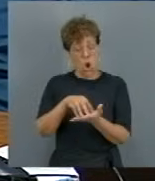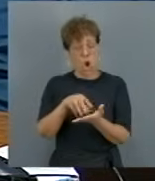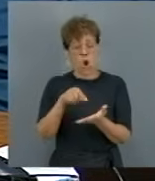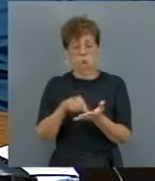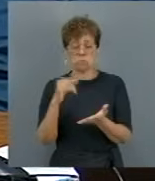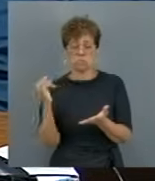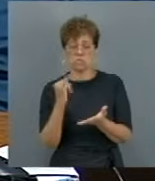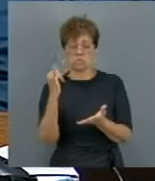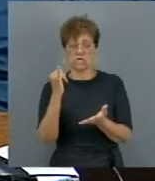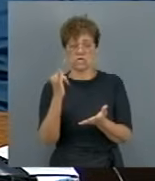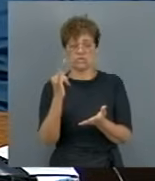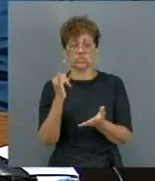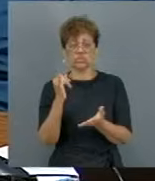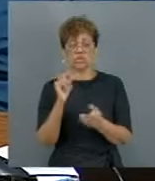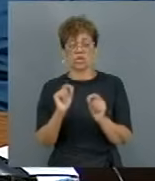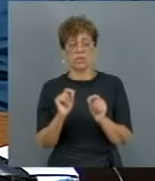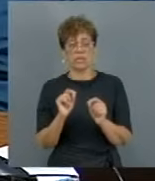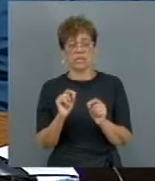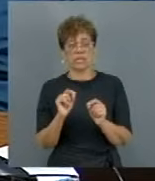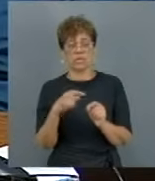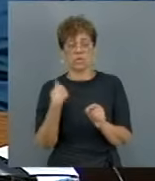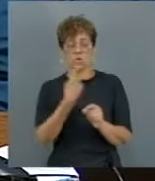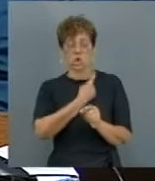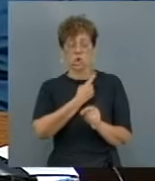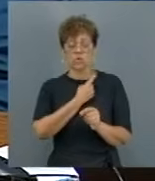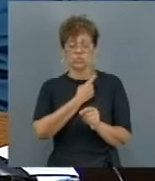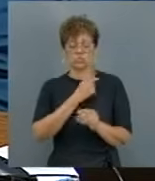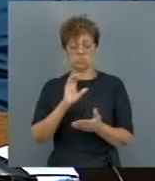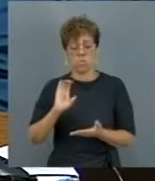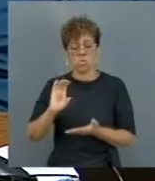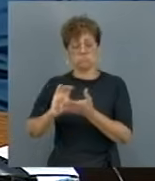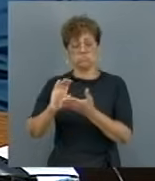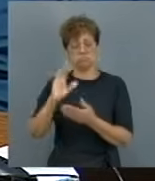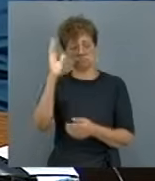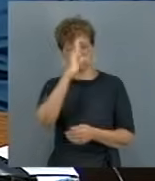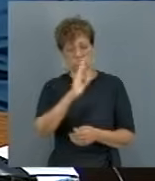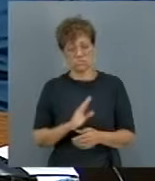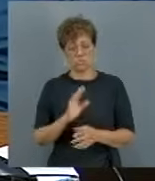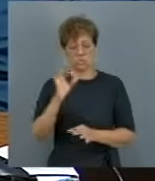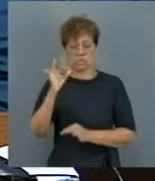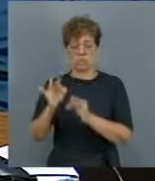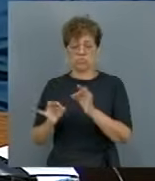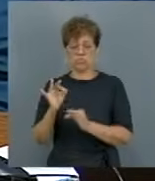nesse processo, que é o nosso Conselho Nacional de Justiça.